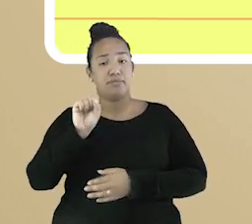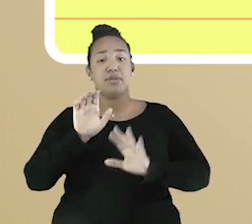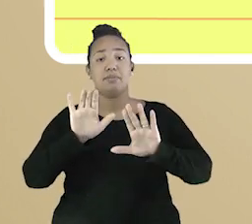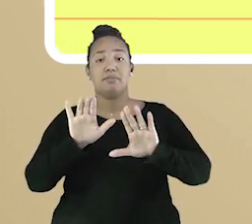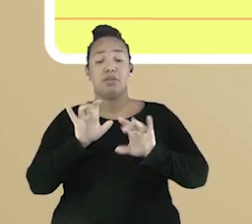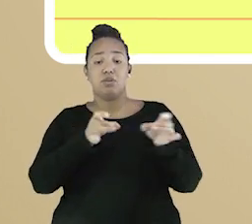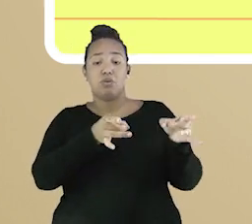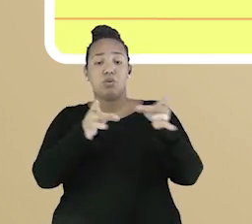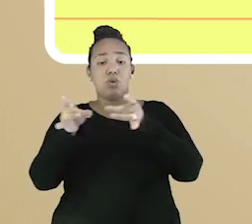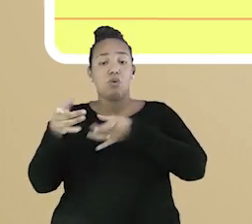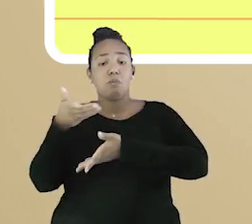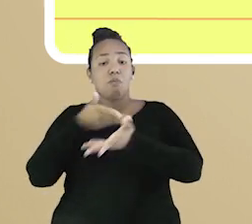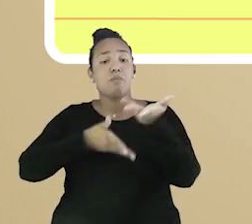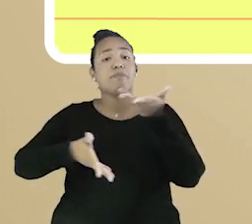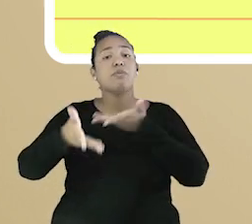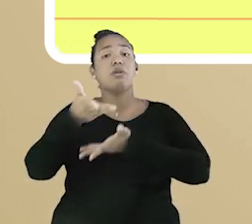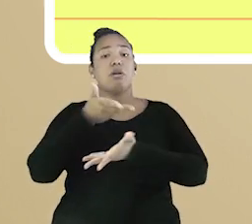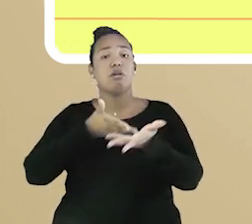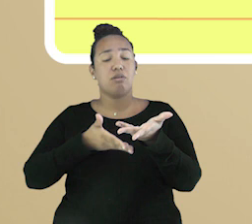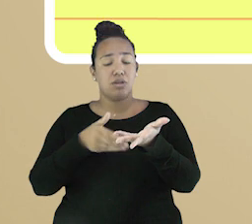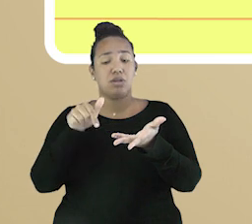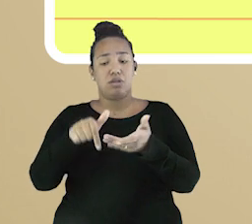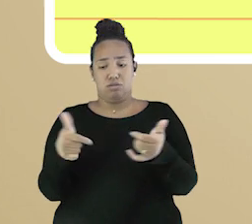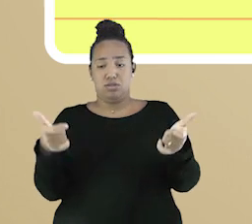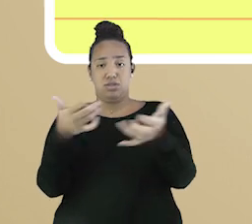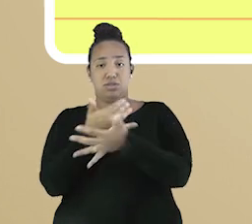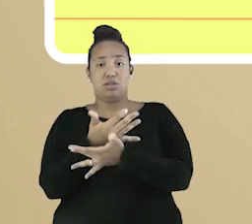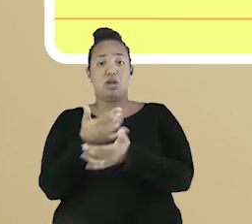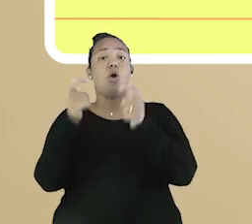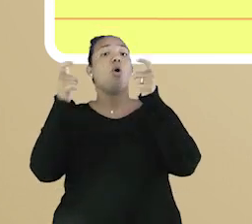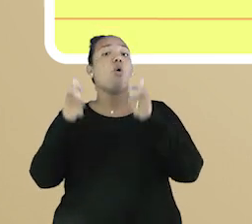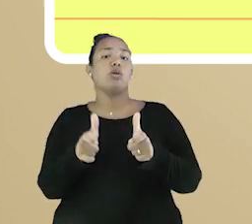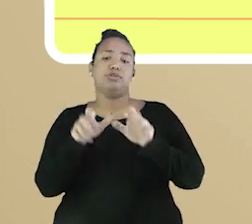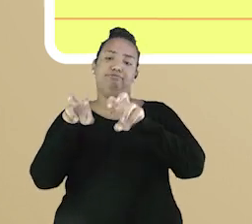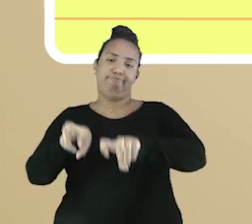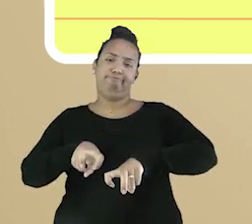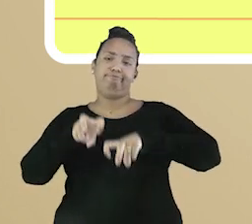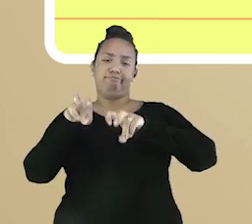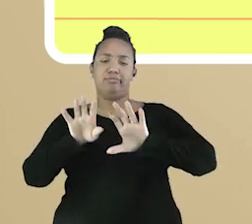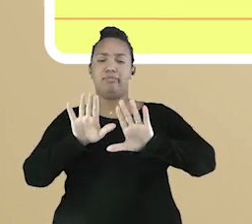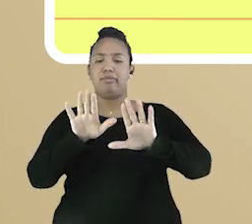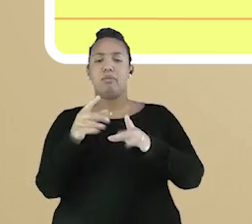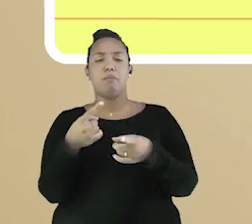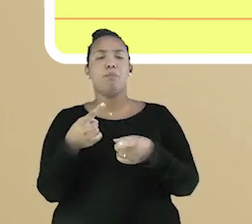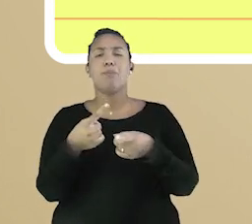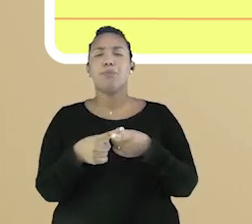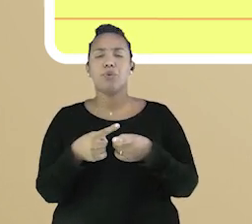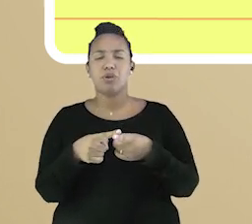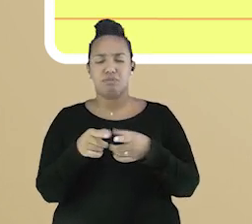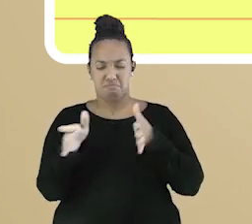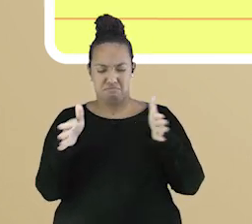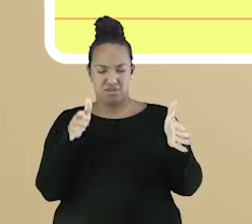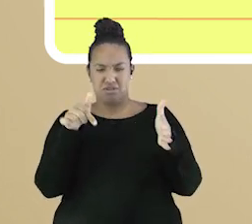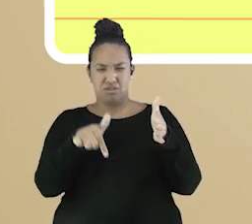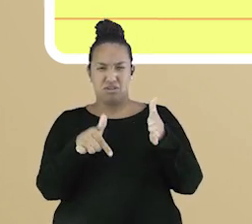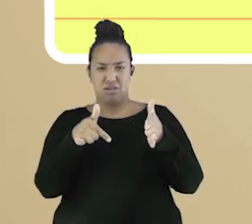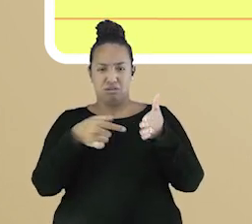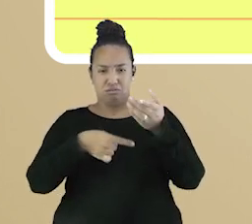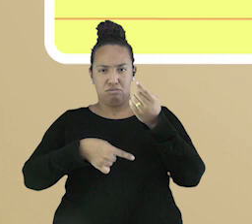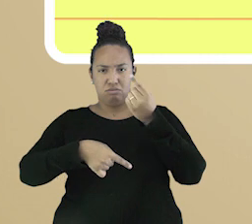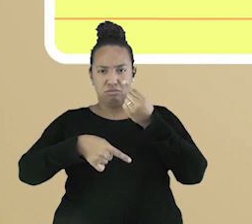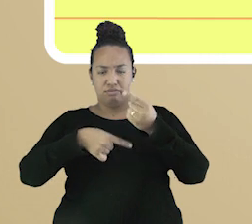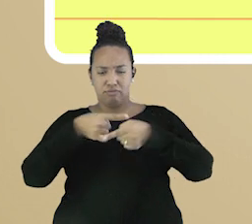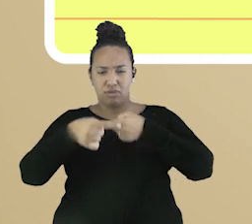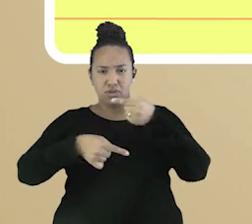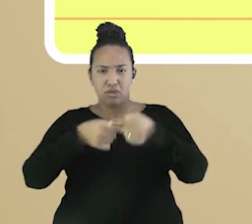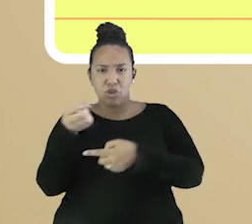comércio era feito de forma itinerante e as cidades eram no campo. Mas então por que chamamos esse período de renascimento